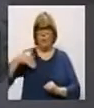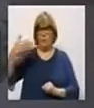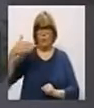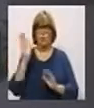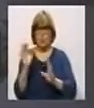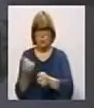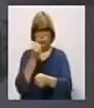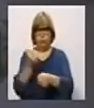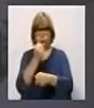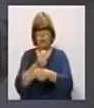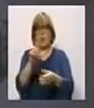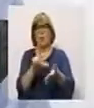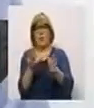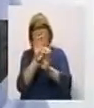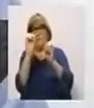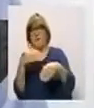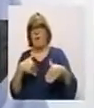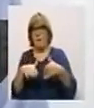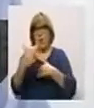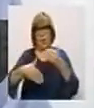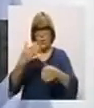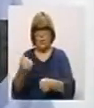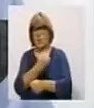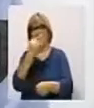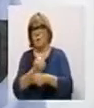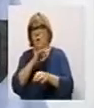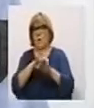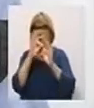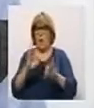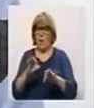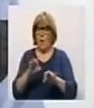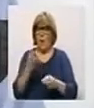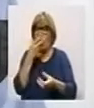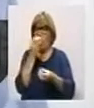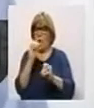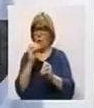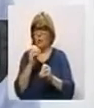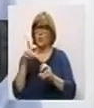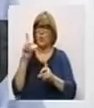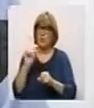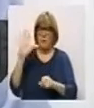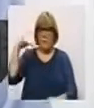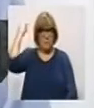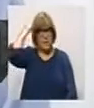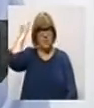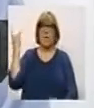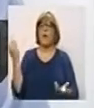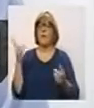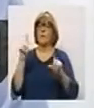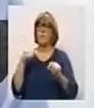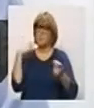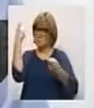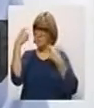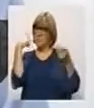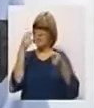a trabalhar, agora o projeto terminou, mas vamos continuar a trabalhar com ajuda de alunos e de teses de mestrado. E estamos a pensar